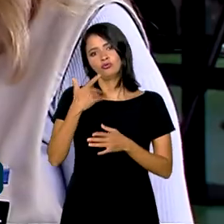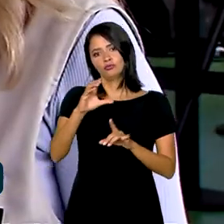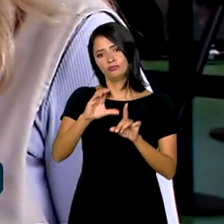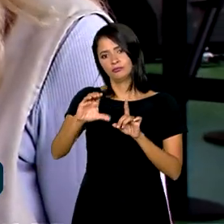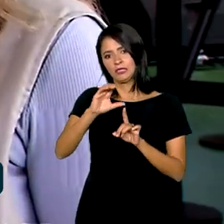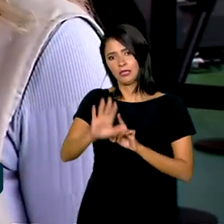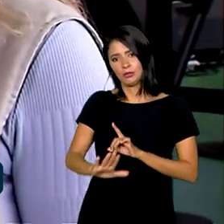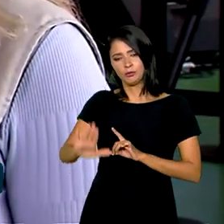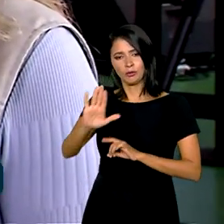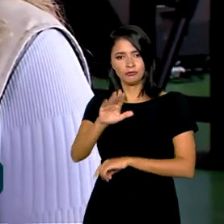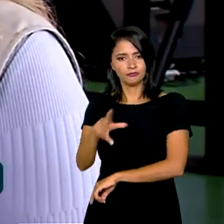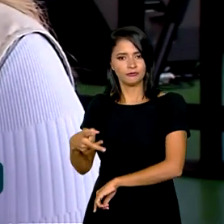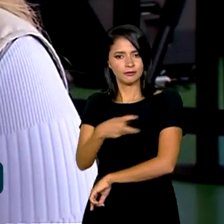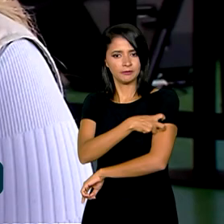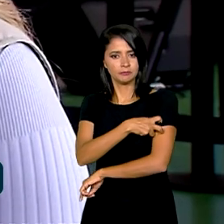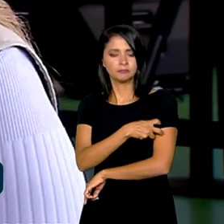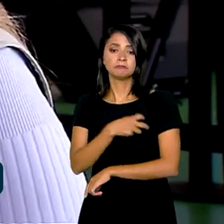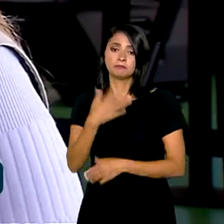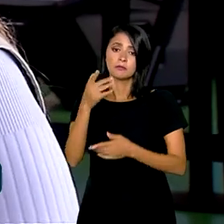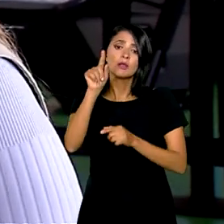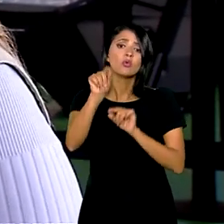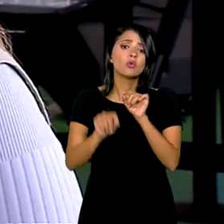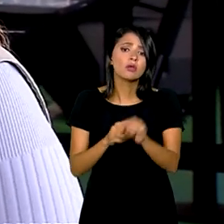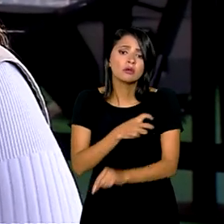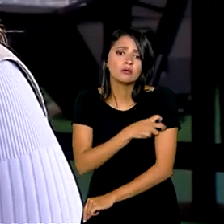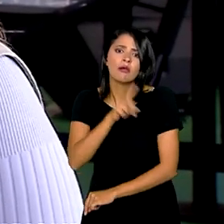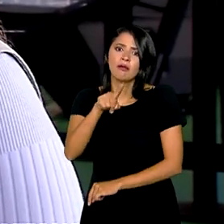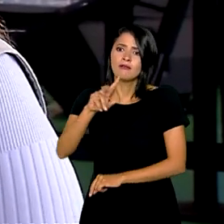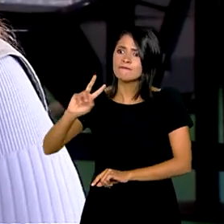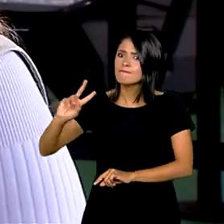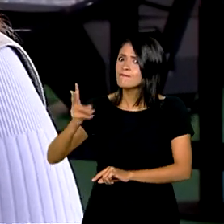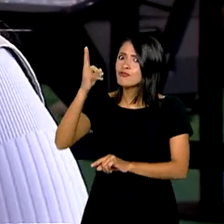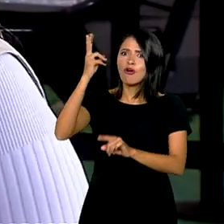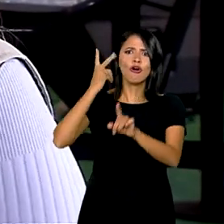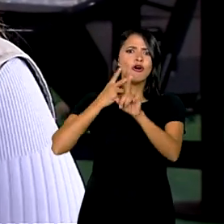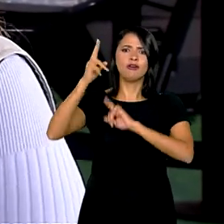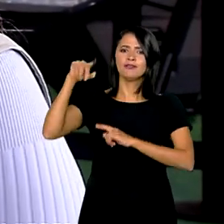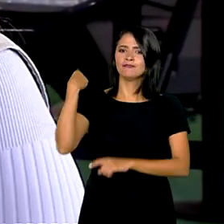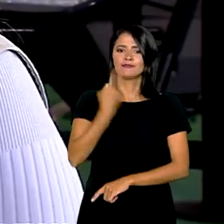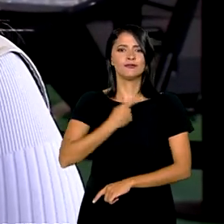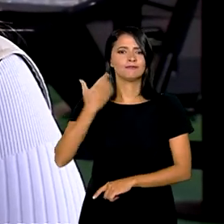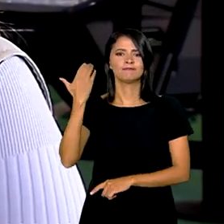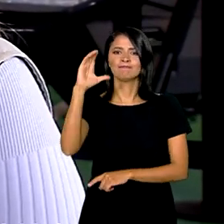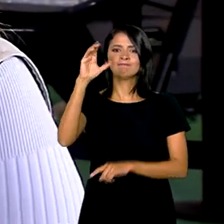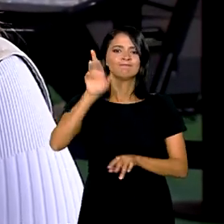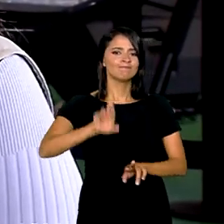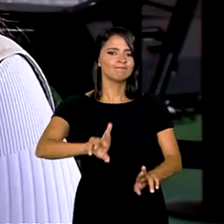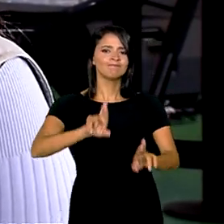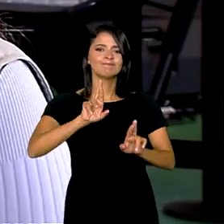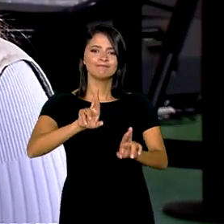nacional. A vacina é uma vitória da ciência, né? A grande esperança de que